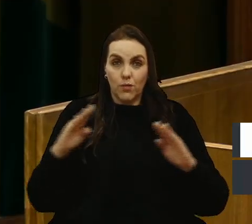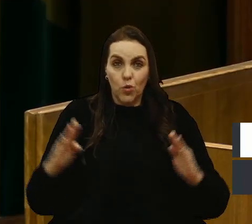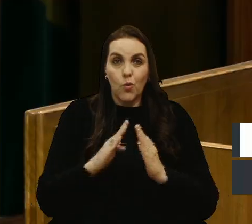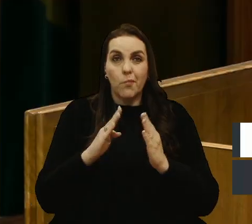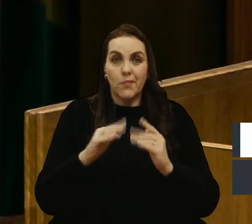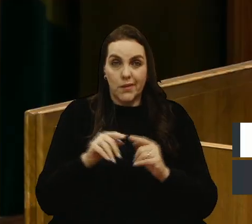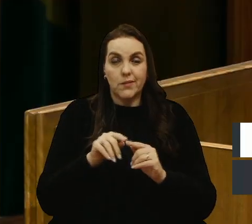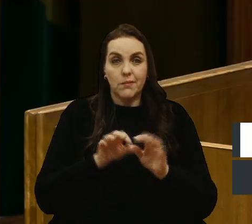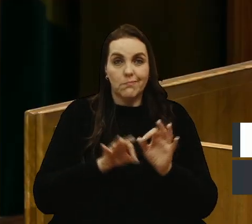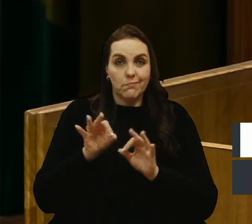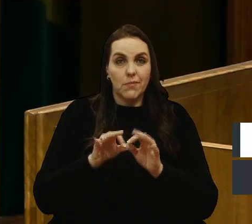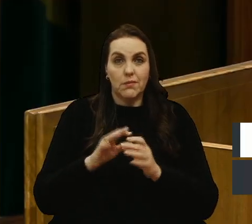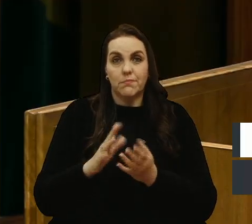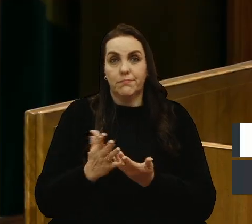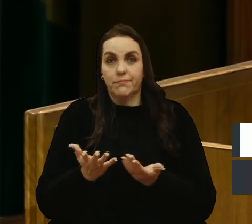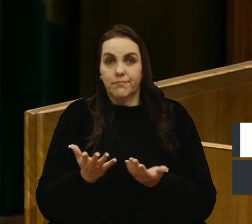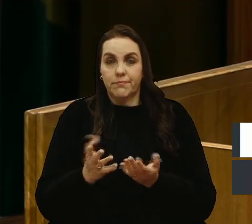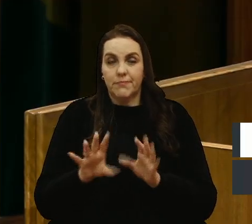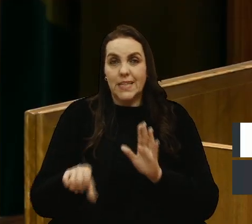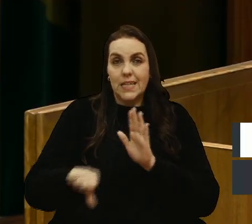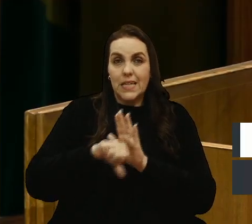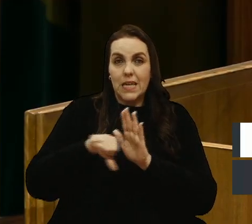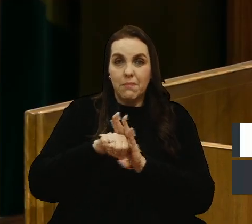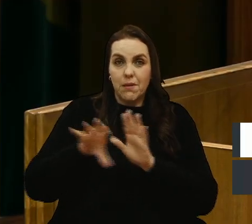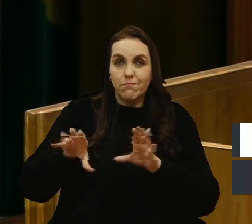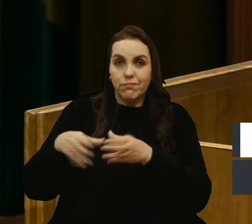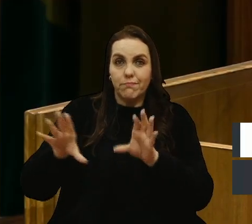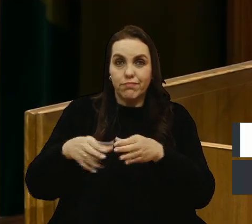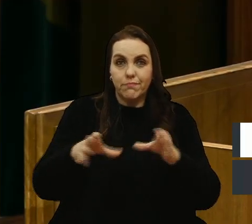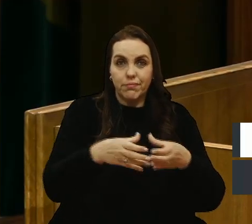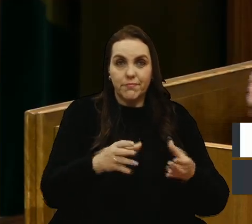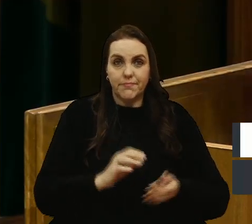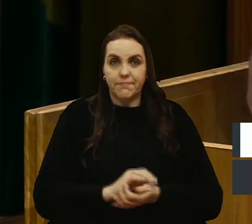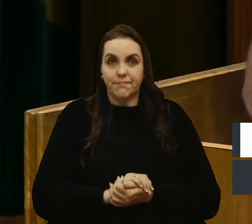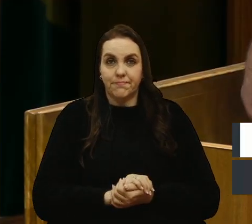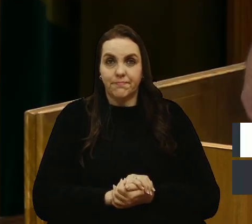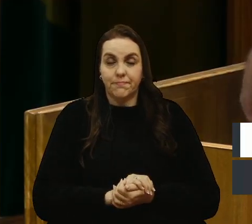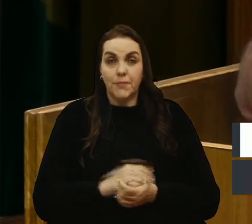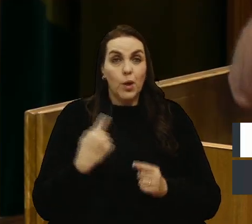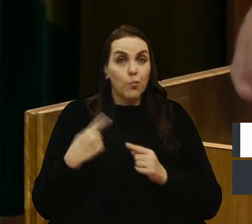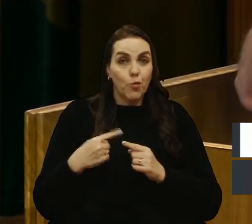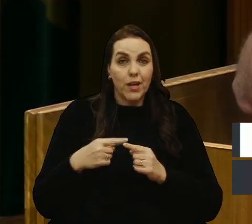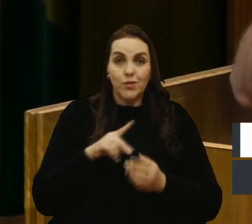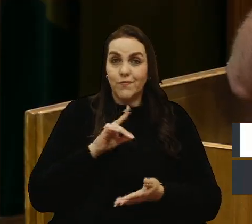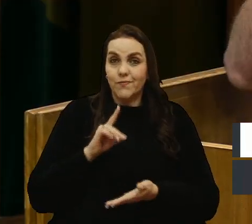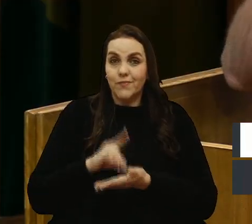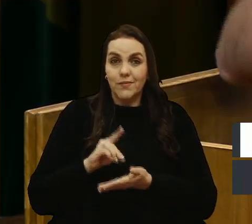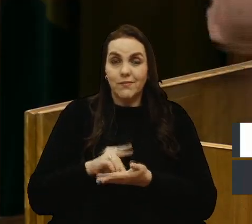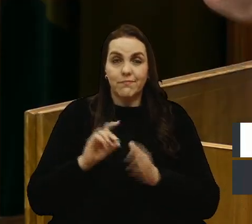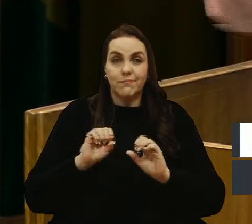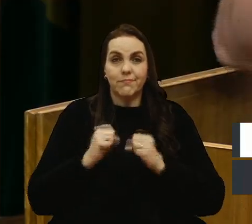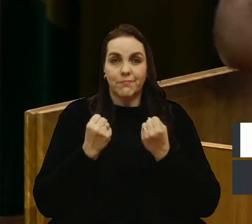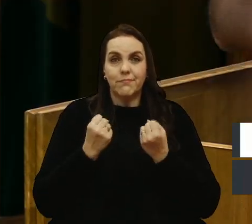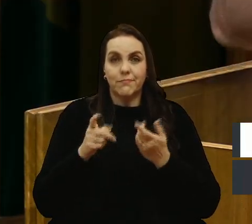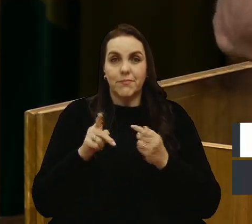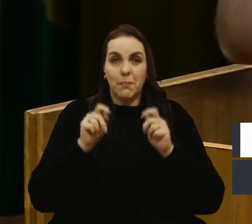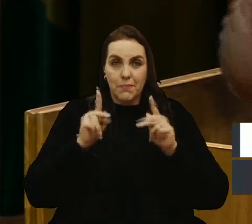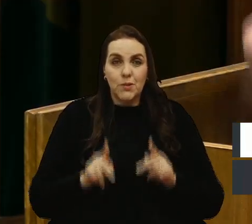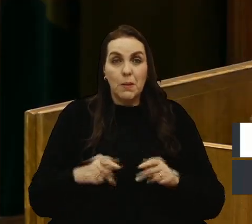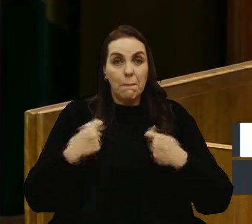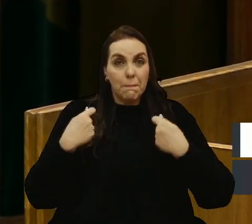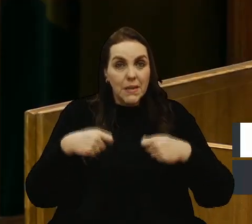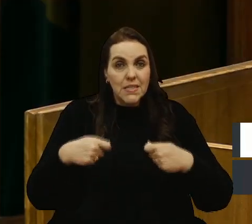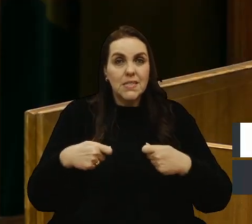de organizações criminosas. Porque ele de fato defende aqueles que precisam